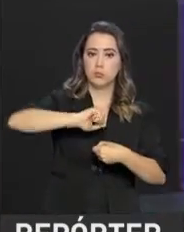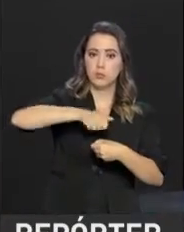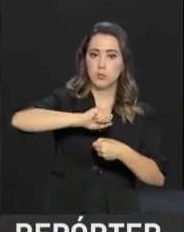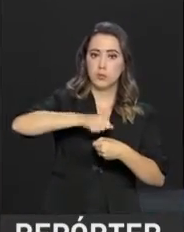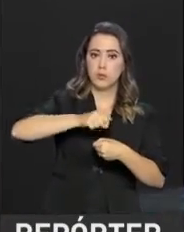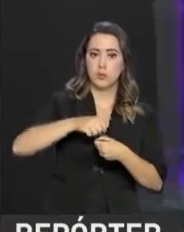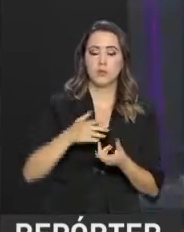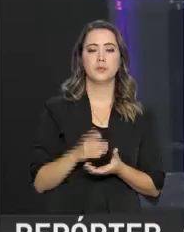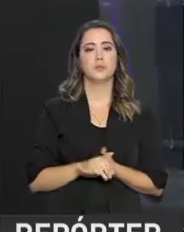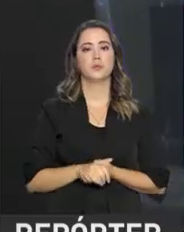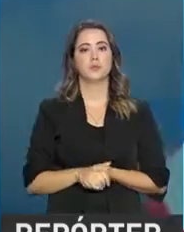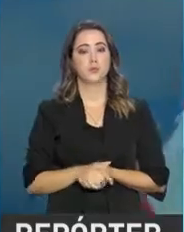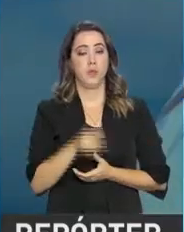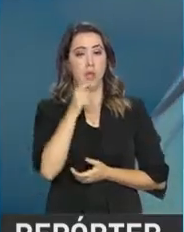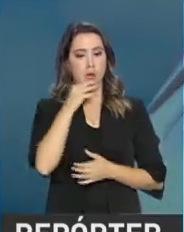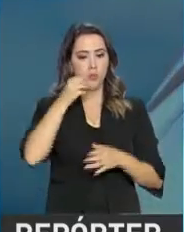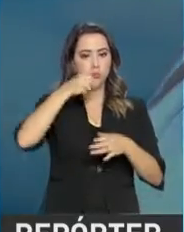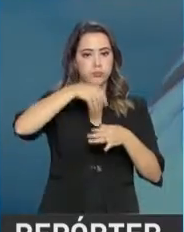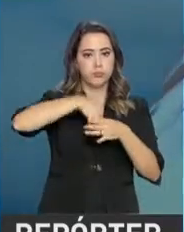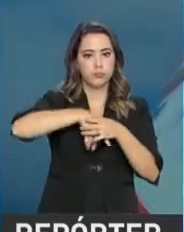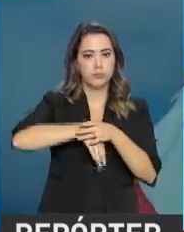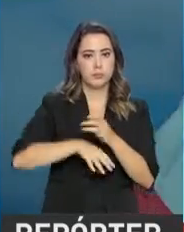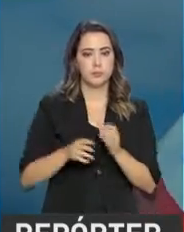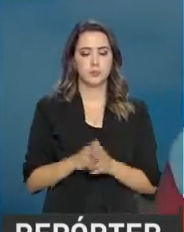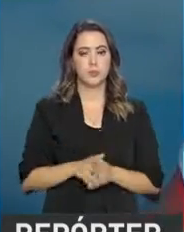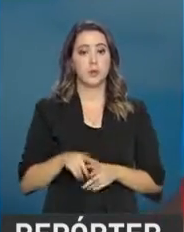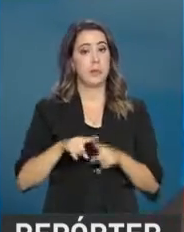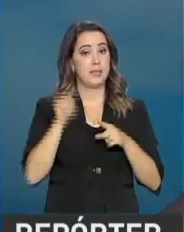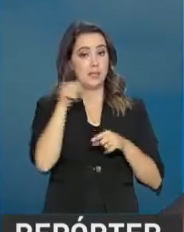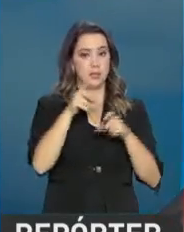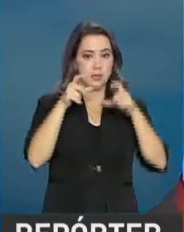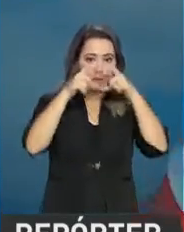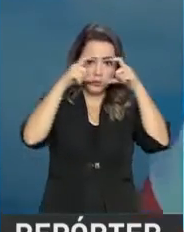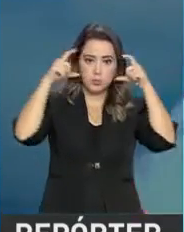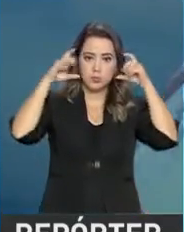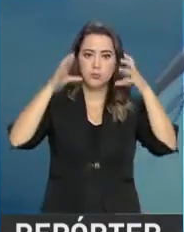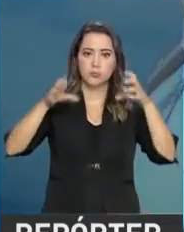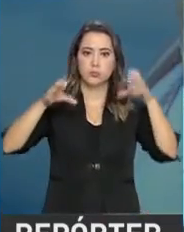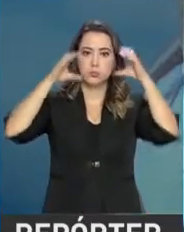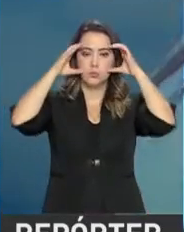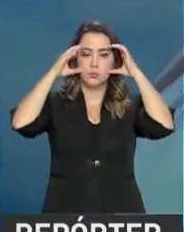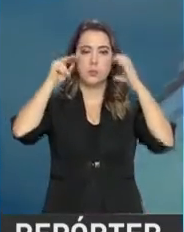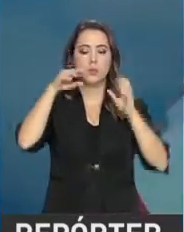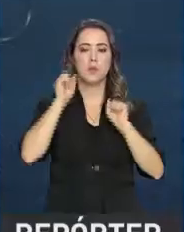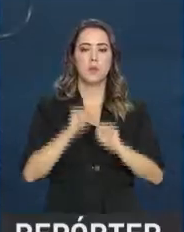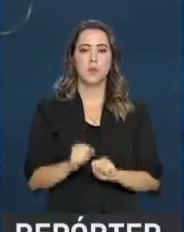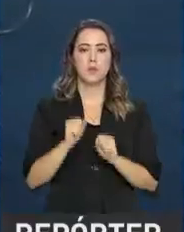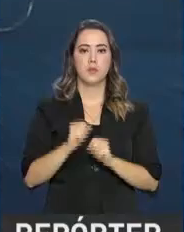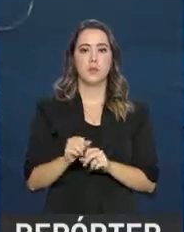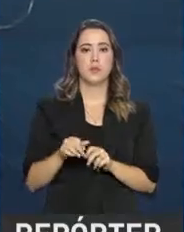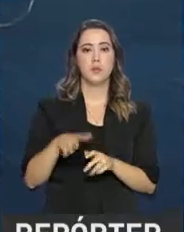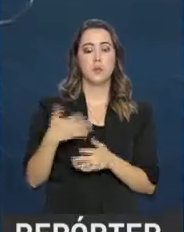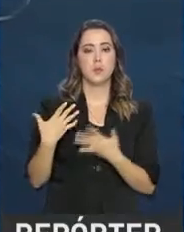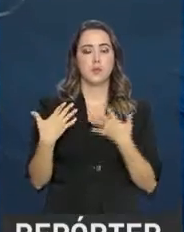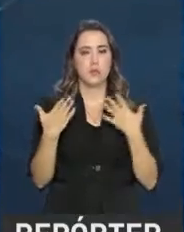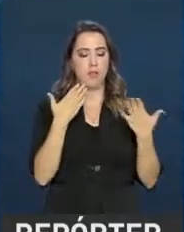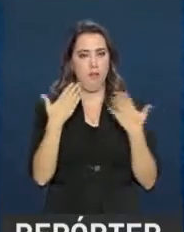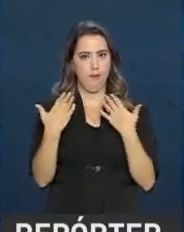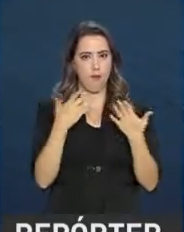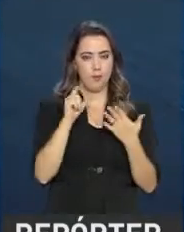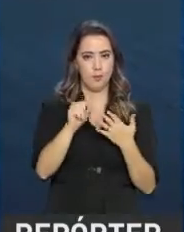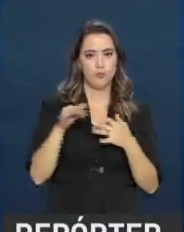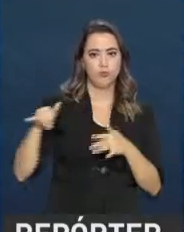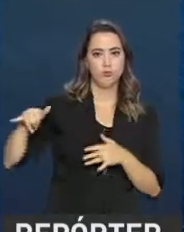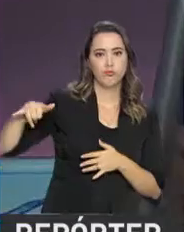envasamento de água já que usando um óculos de realidade virtual é possível simular um vôo de asa-delta